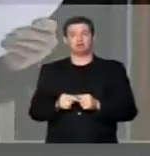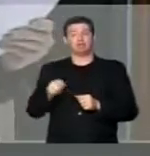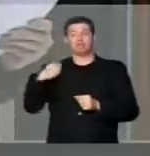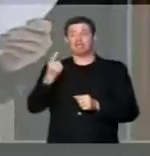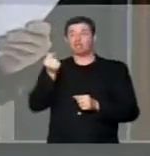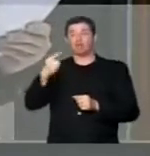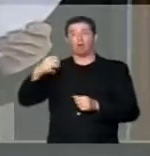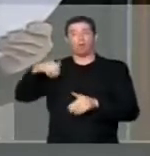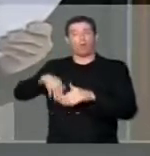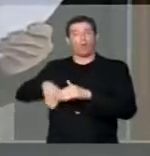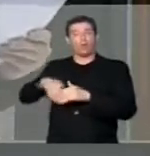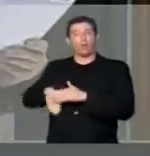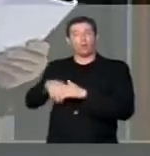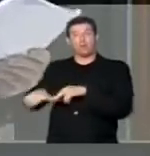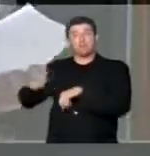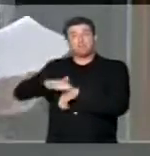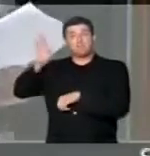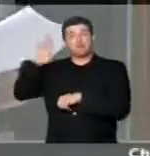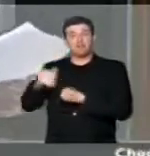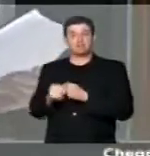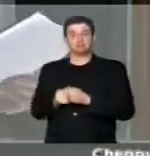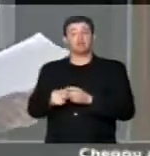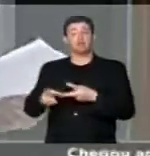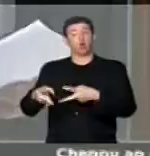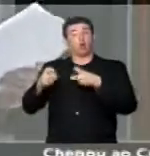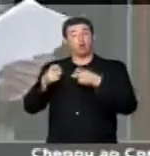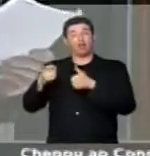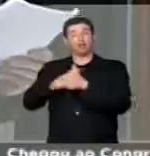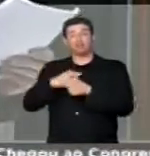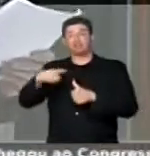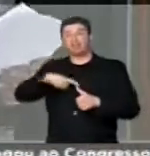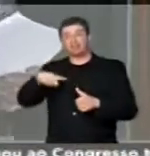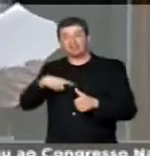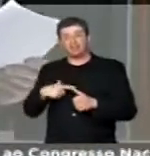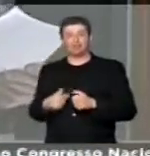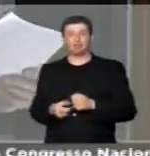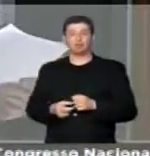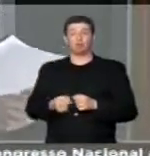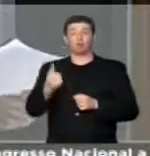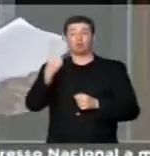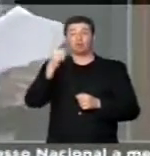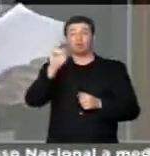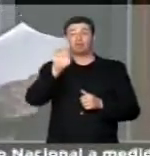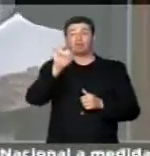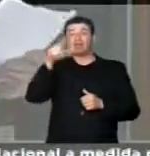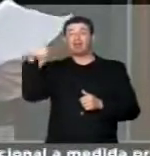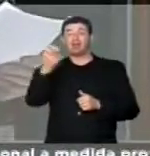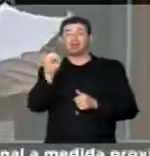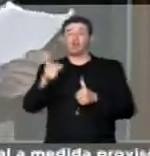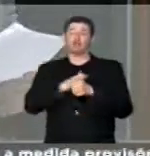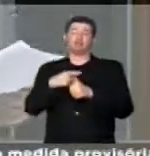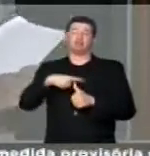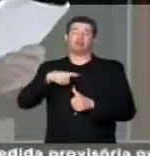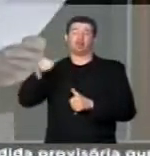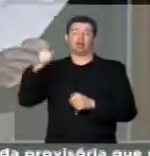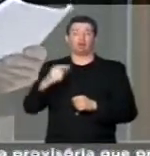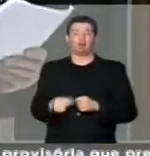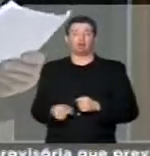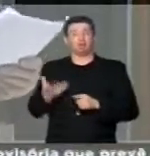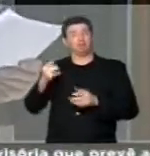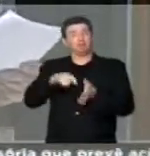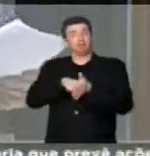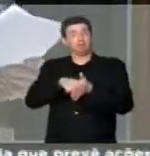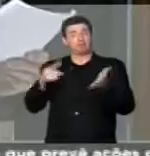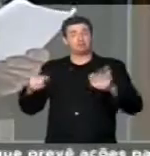heranças, vamos cobrar a dívida ativa da União, que passa de 1 trilhão de reais, vamos fazer auditoria